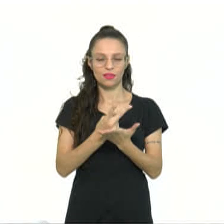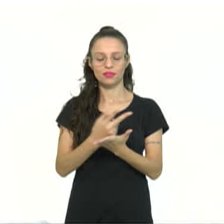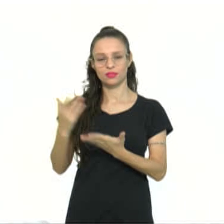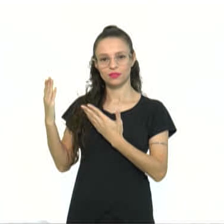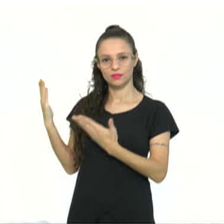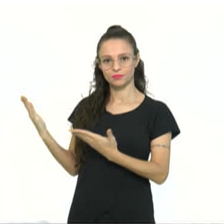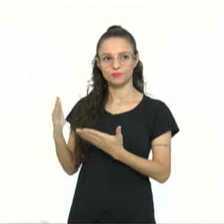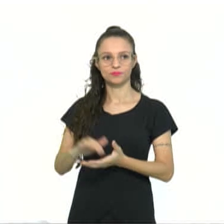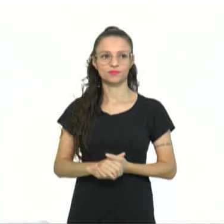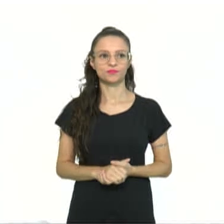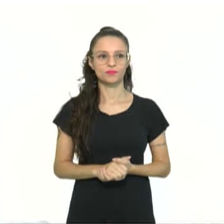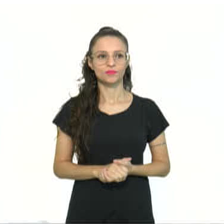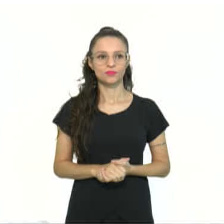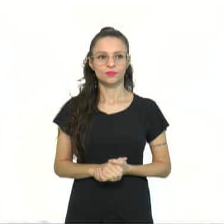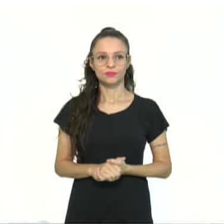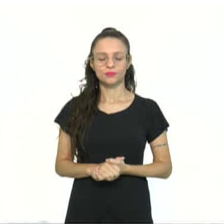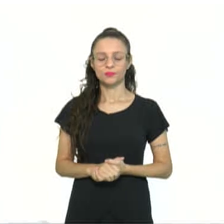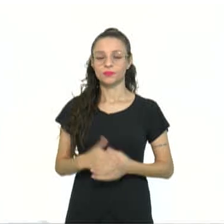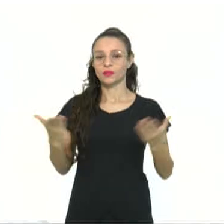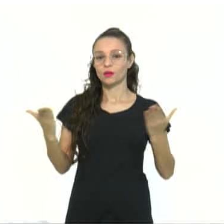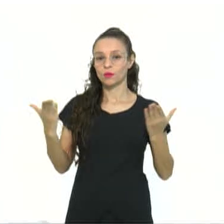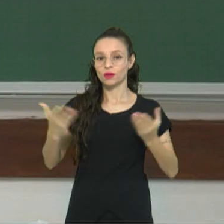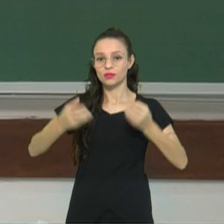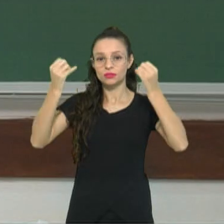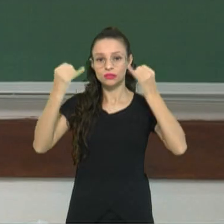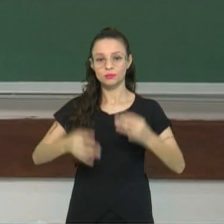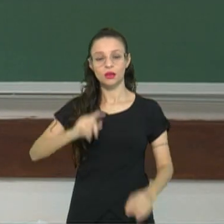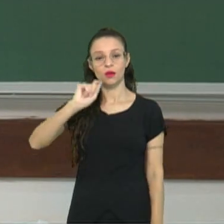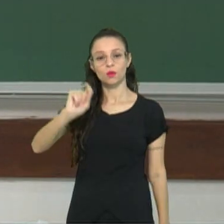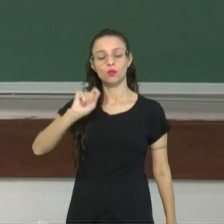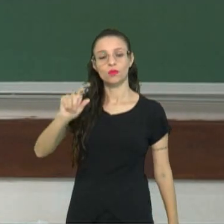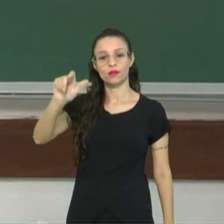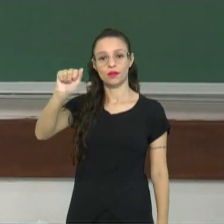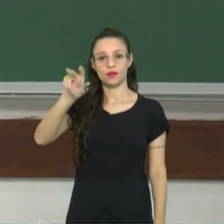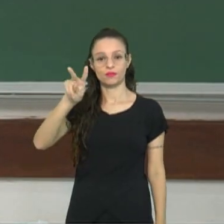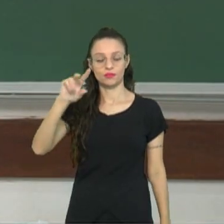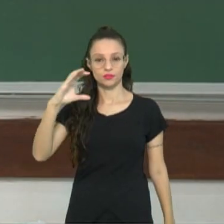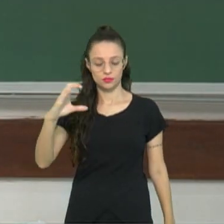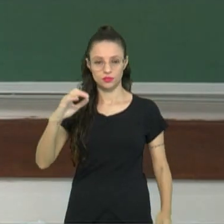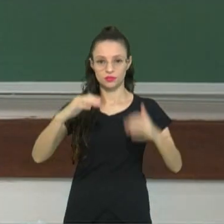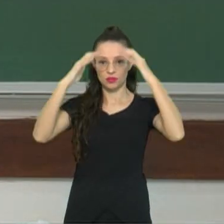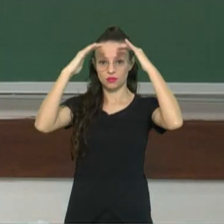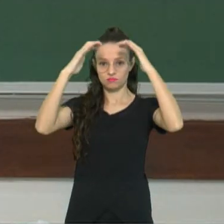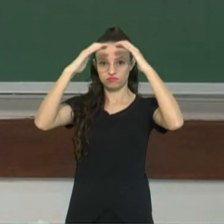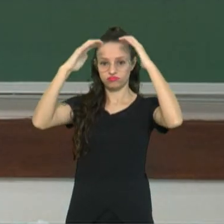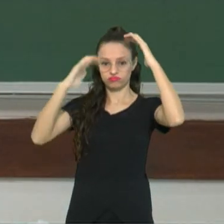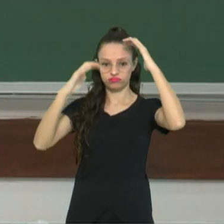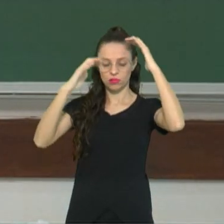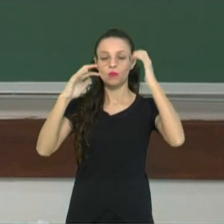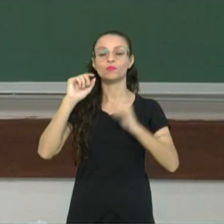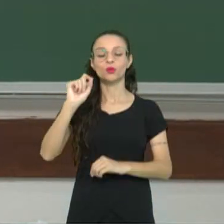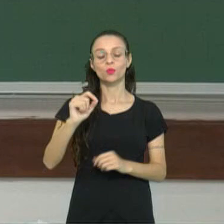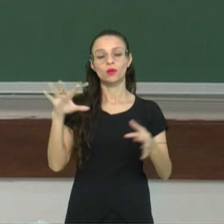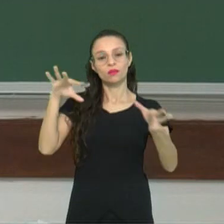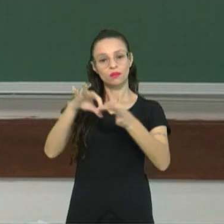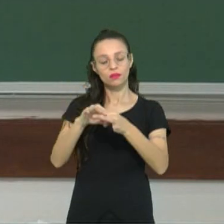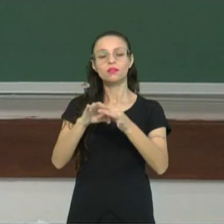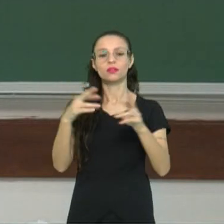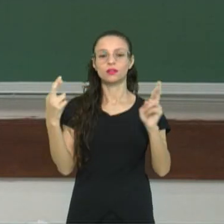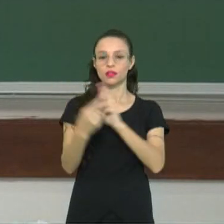dizer que são sempre degenerativas. Vamos uma primeira ali, gente, acidente vascular cerebral. Ela está relacionado também